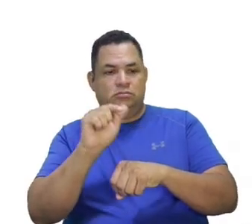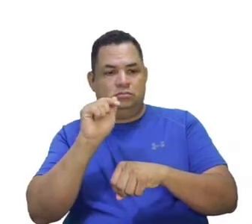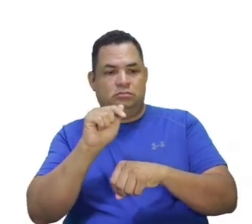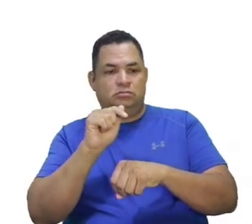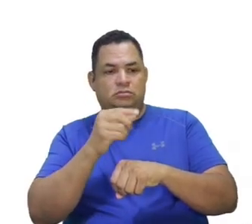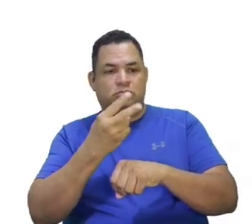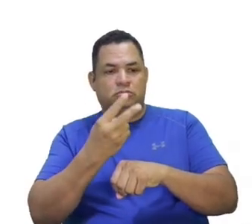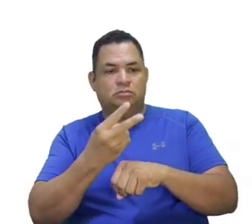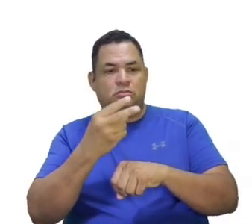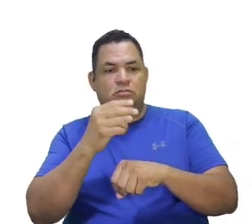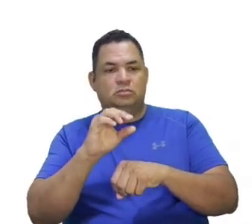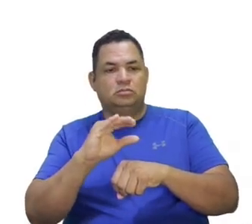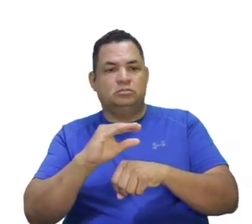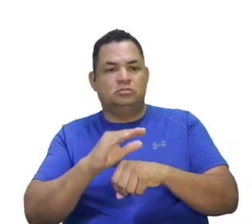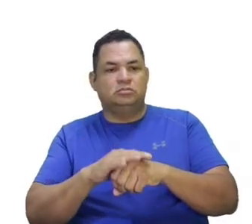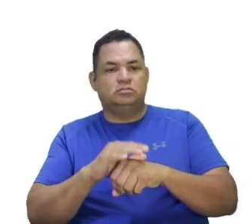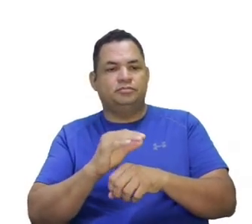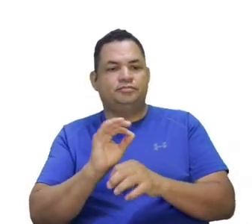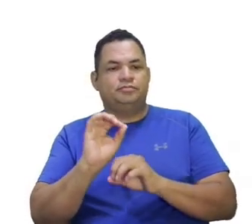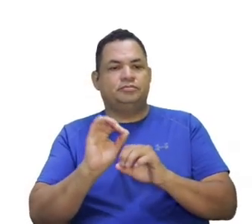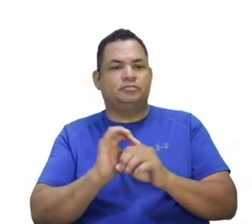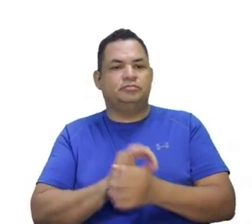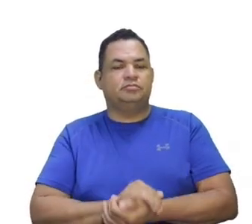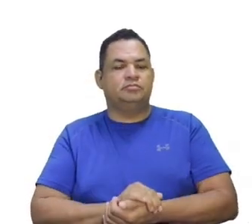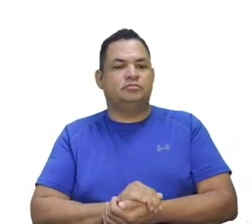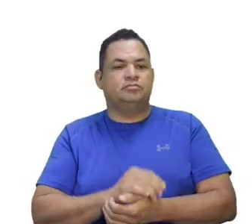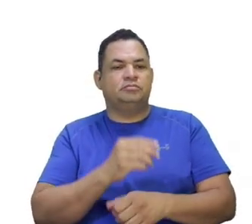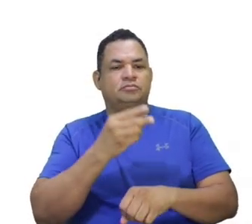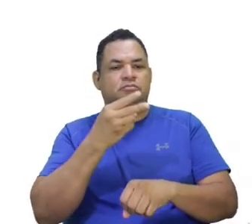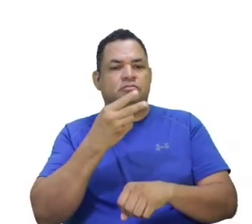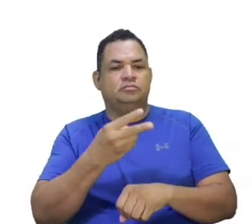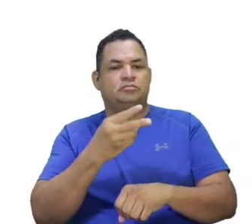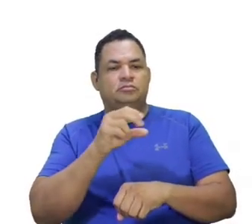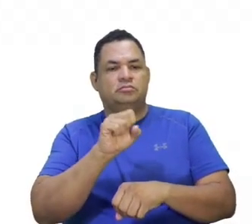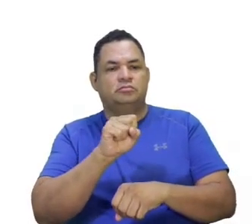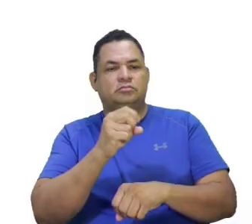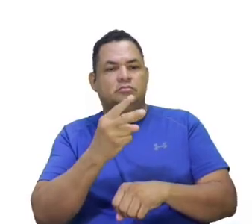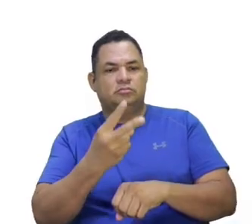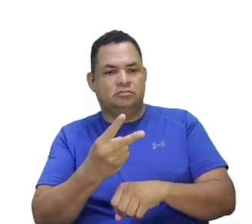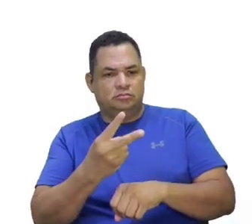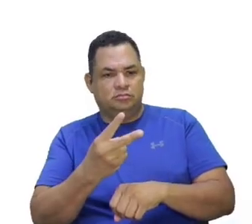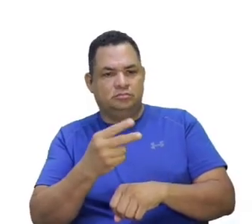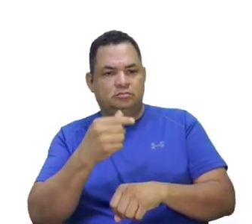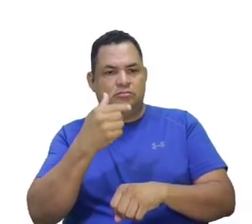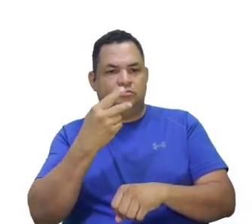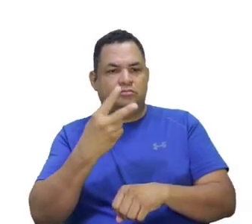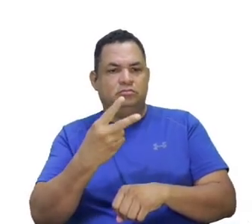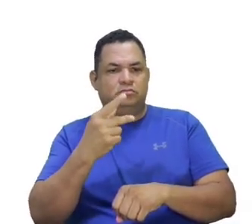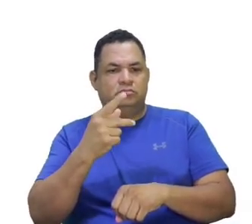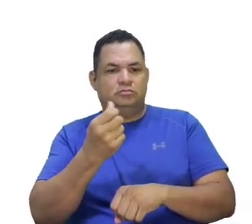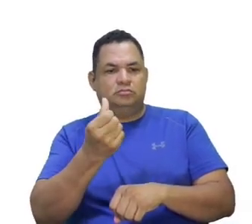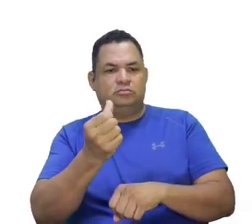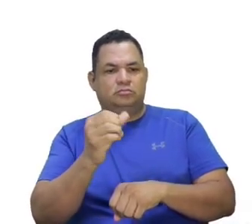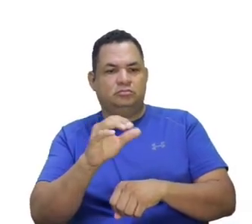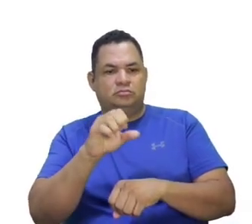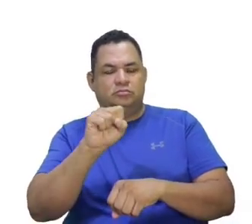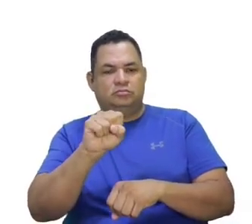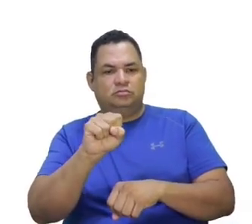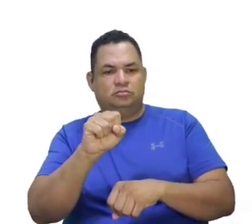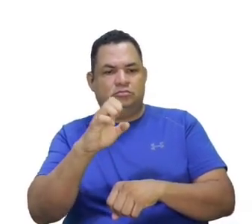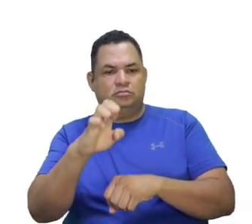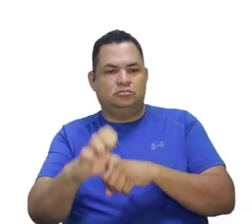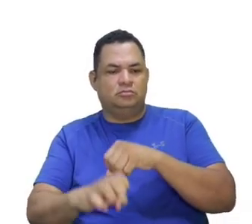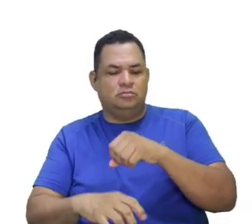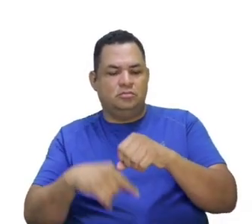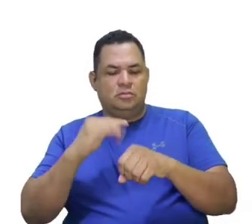é essa daqui, toda ela, viu? Onde ele tem o 2s2 e o 2p6, que dá 8